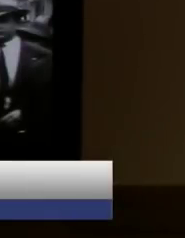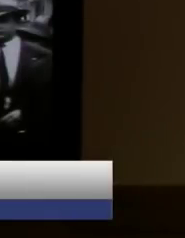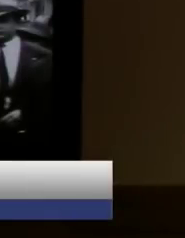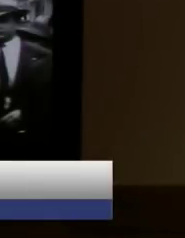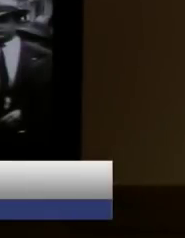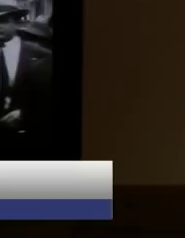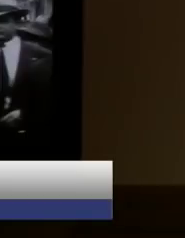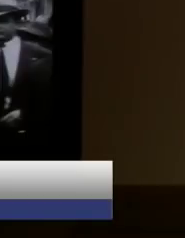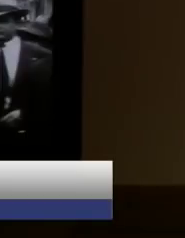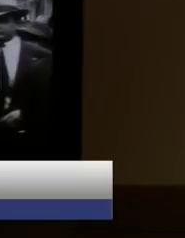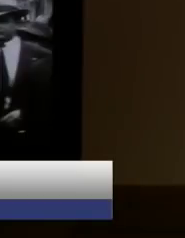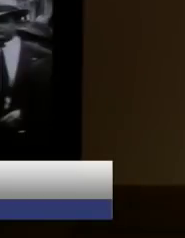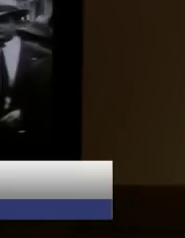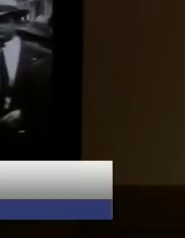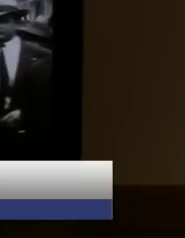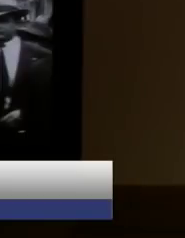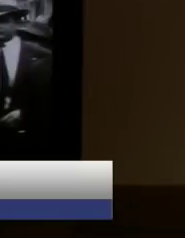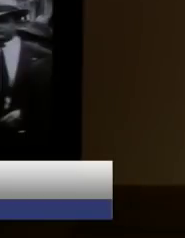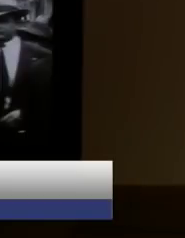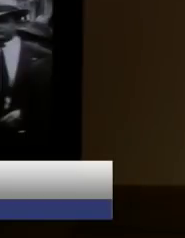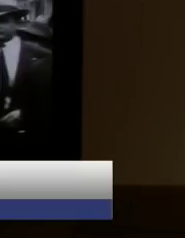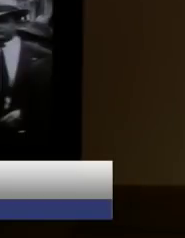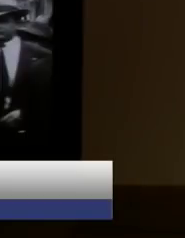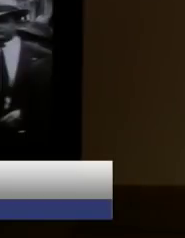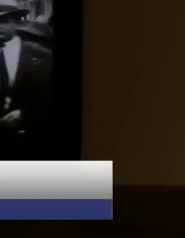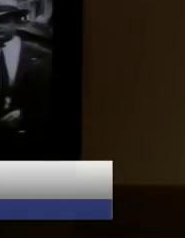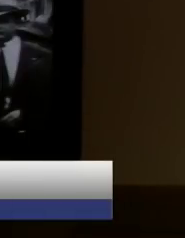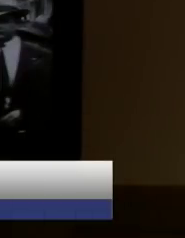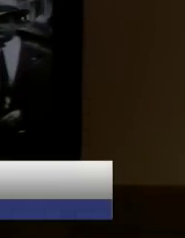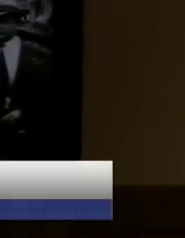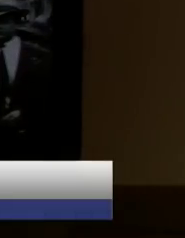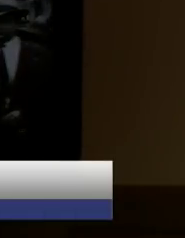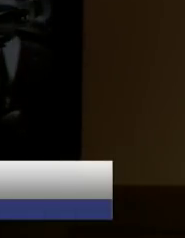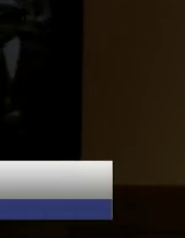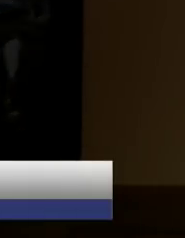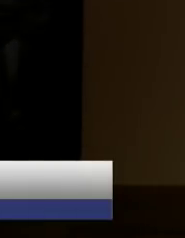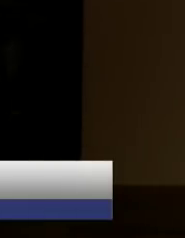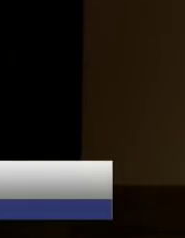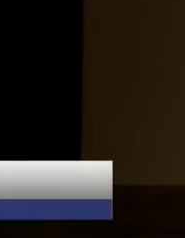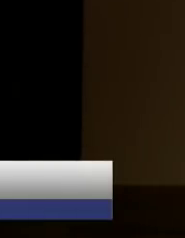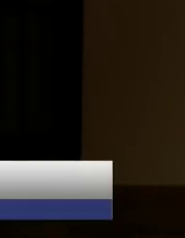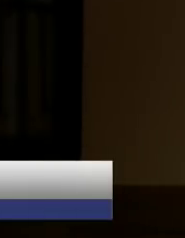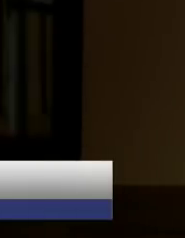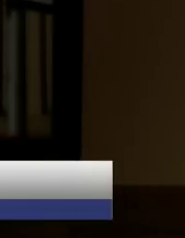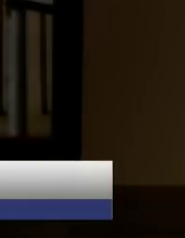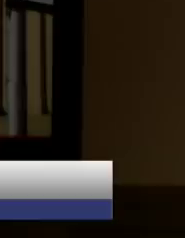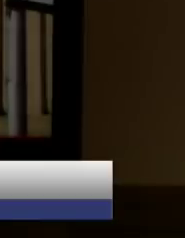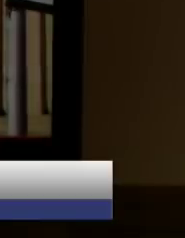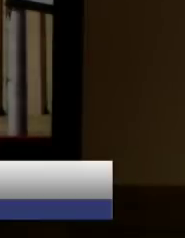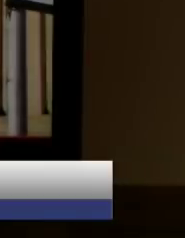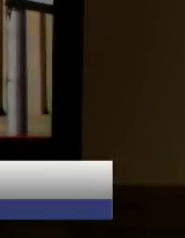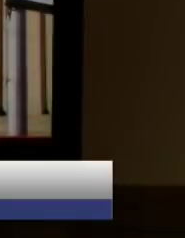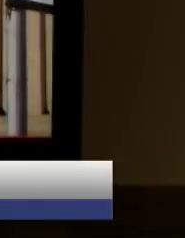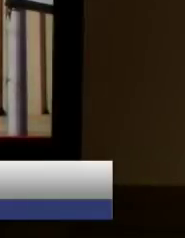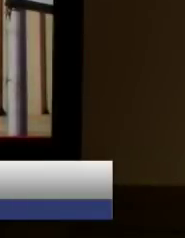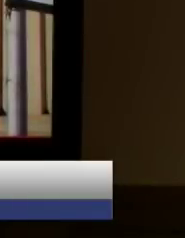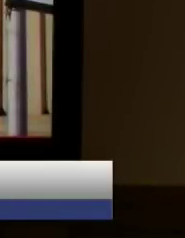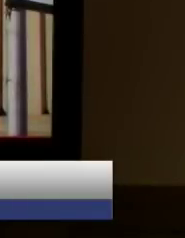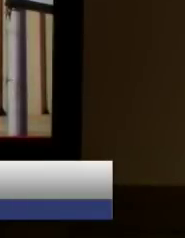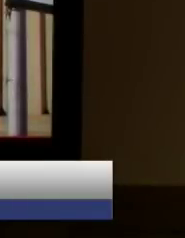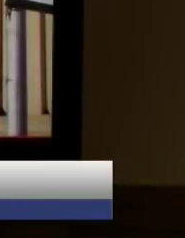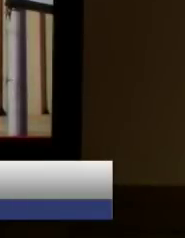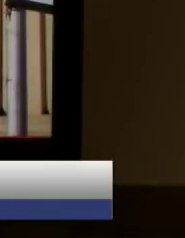marcha vitória, marchemos cheios de glória, conosco